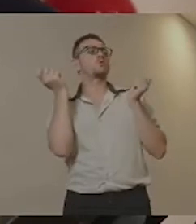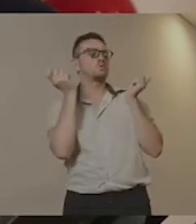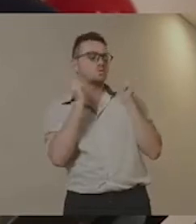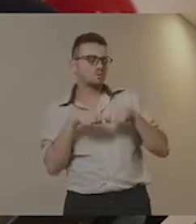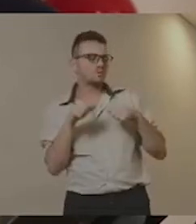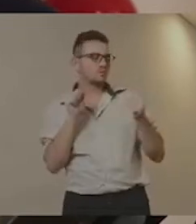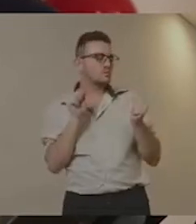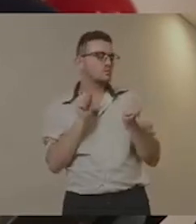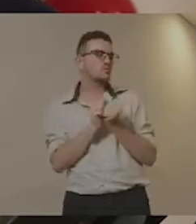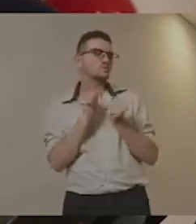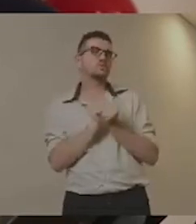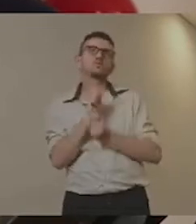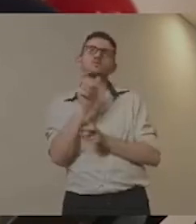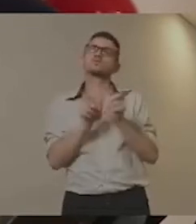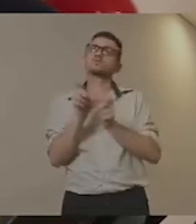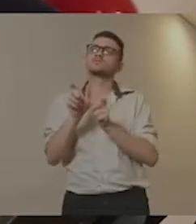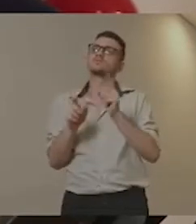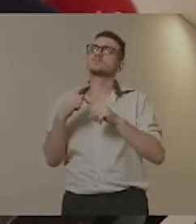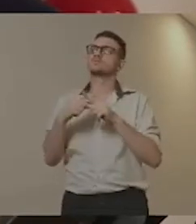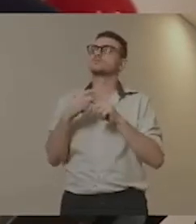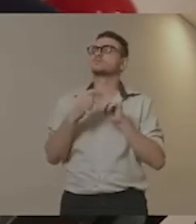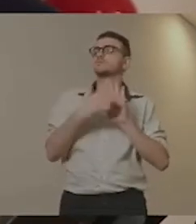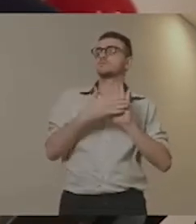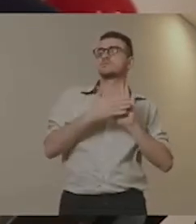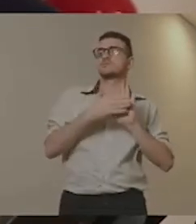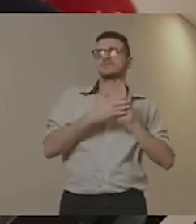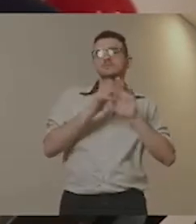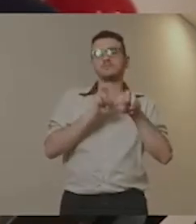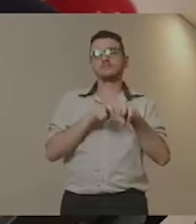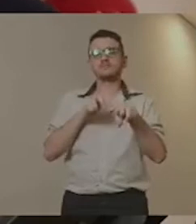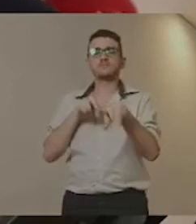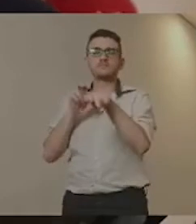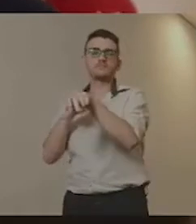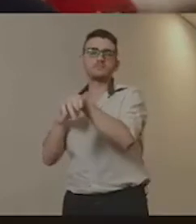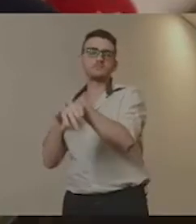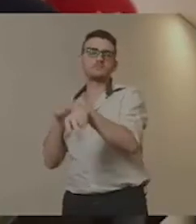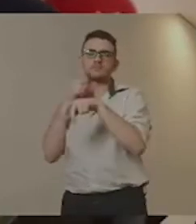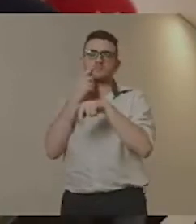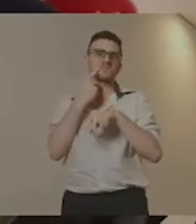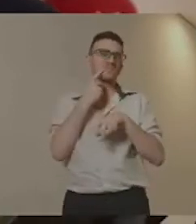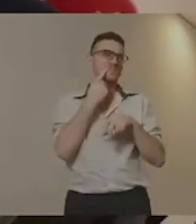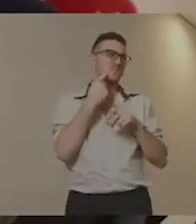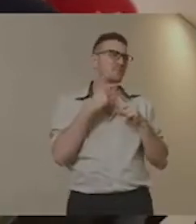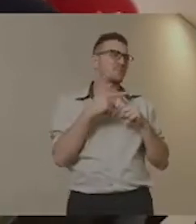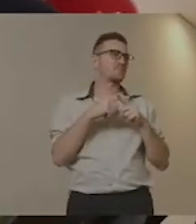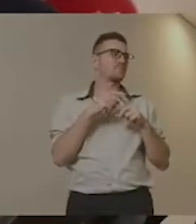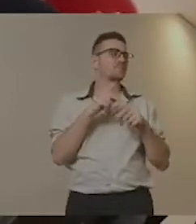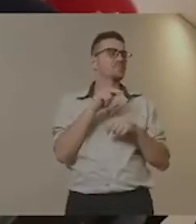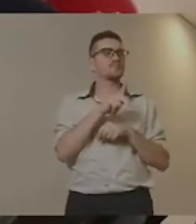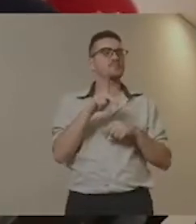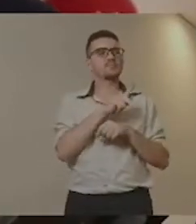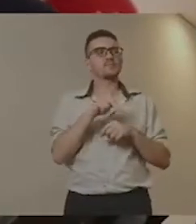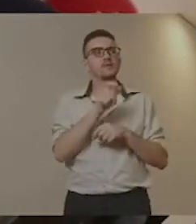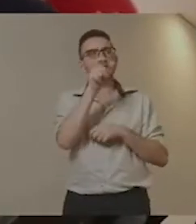de fileirado, onde a pessoa ela está sendo silenciada, se ela coloca ali num lugarzinho da sala, ela